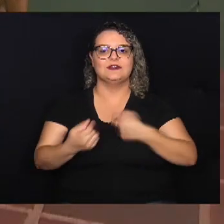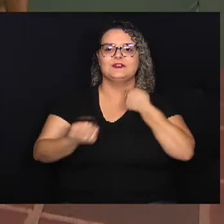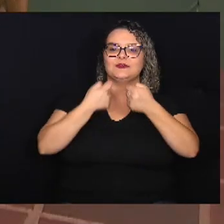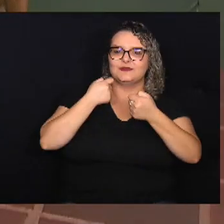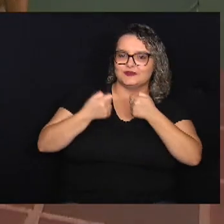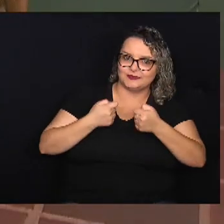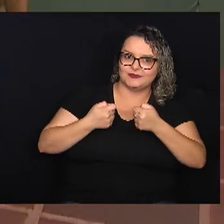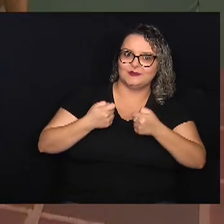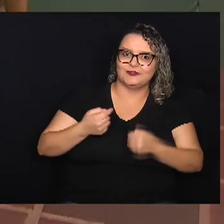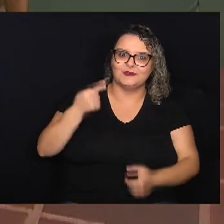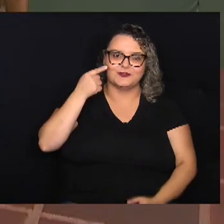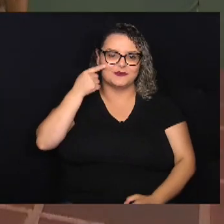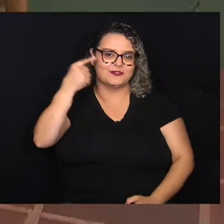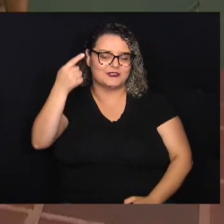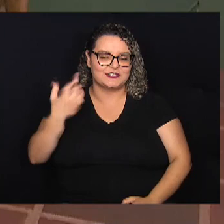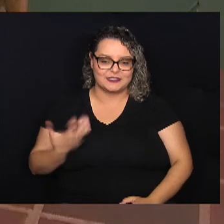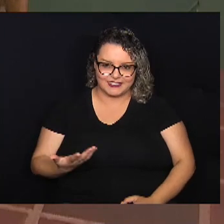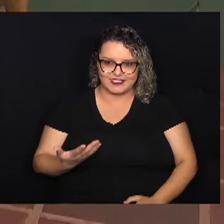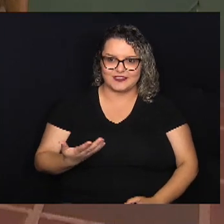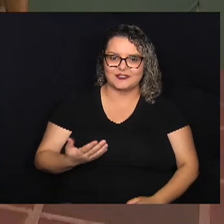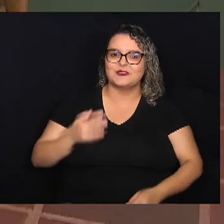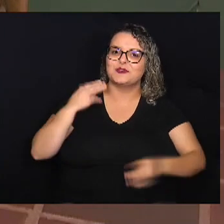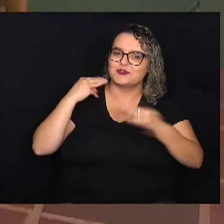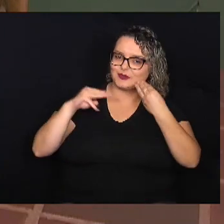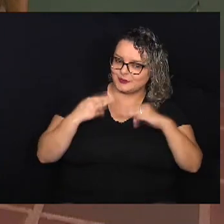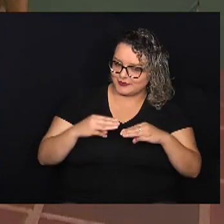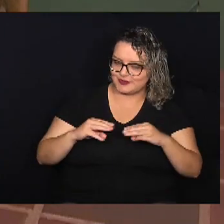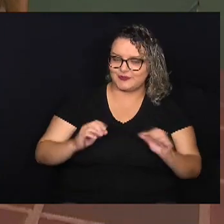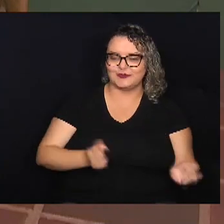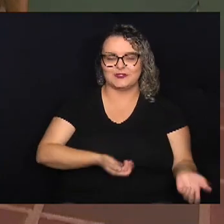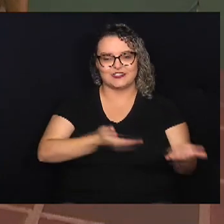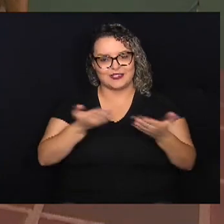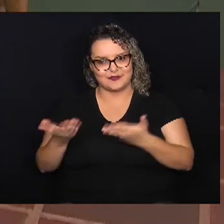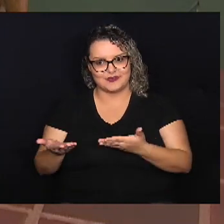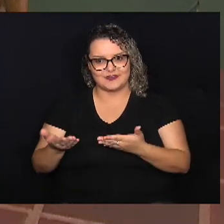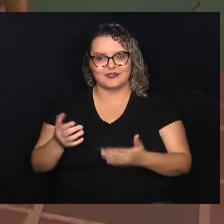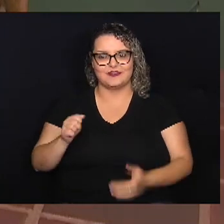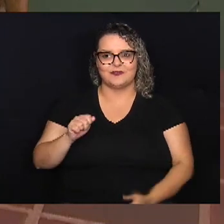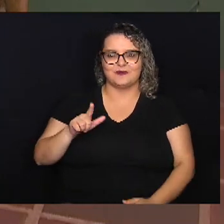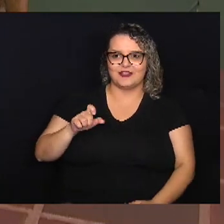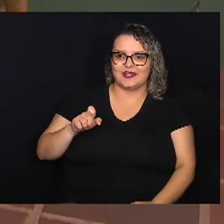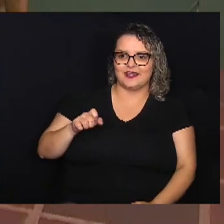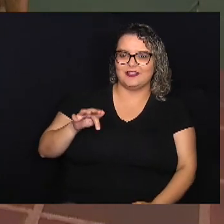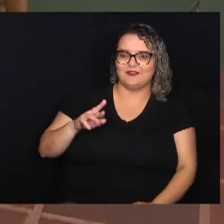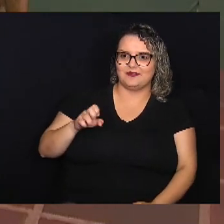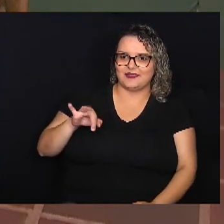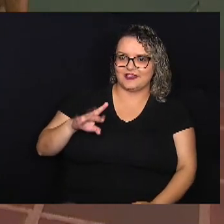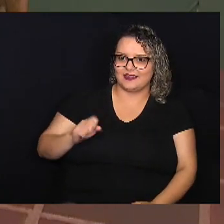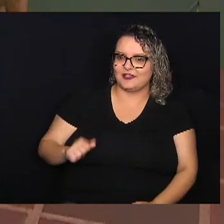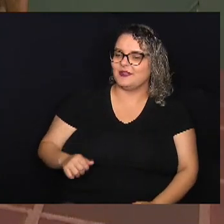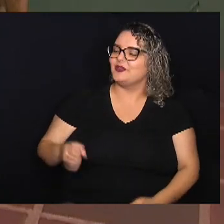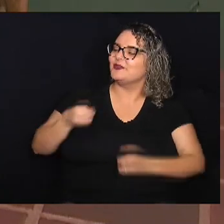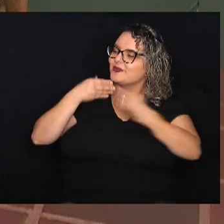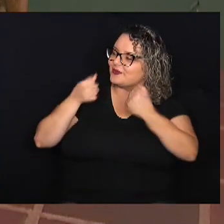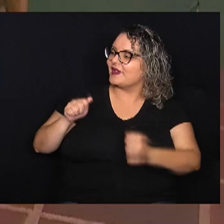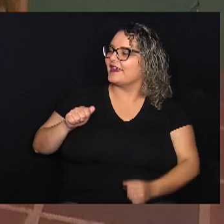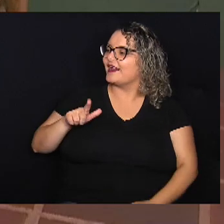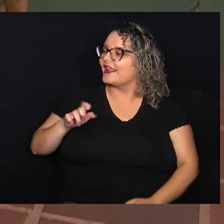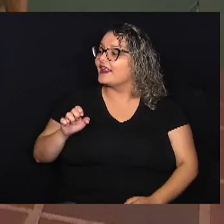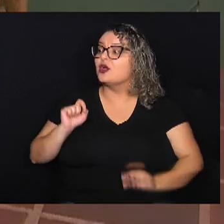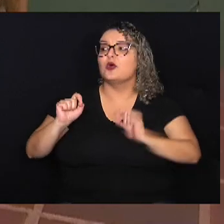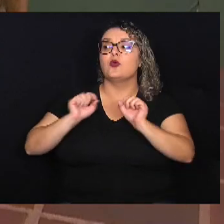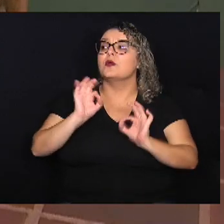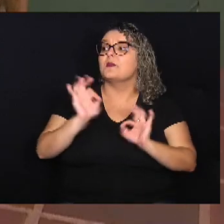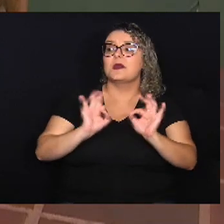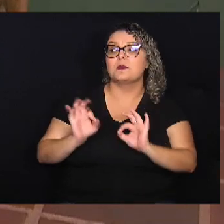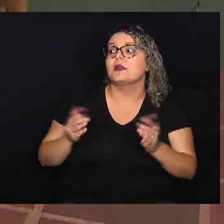dos idealizadores e músicos desse espetáculo, o Ale Freire. Tudo bem, Ale? O que vocês estão preparando para